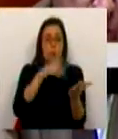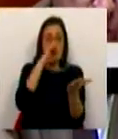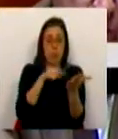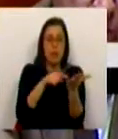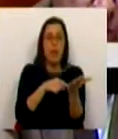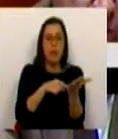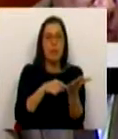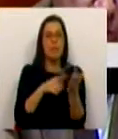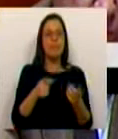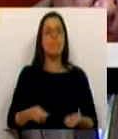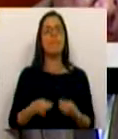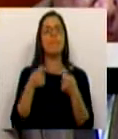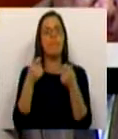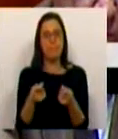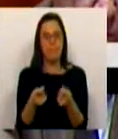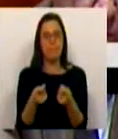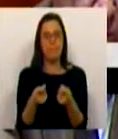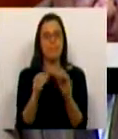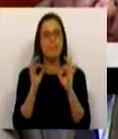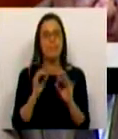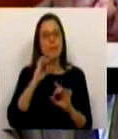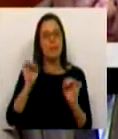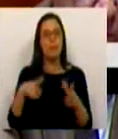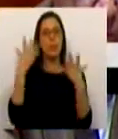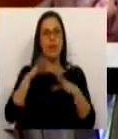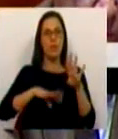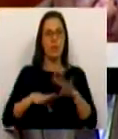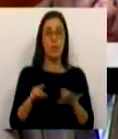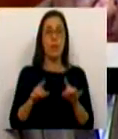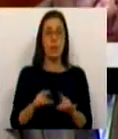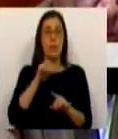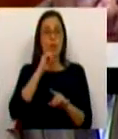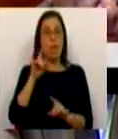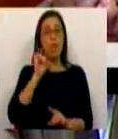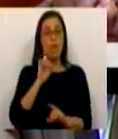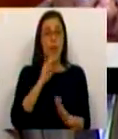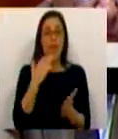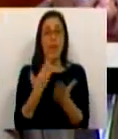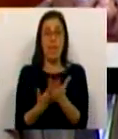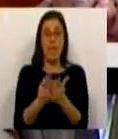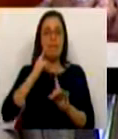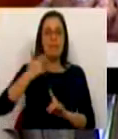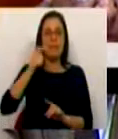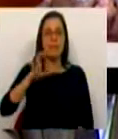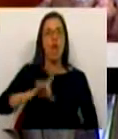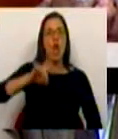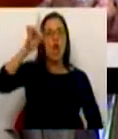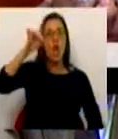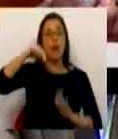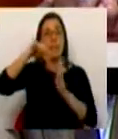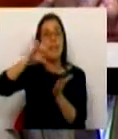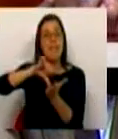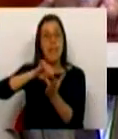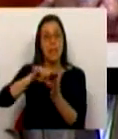Estado os investimentos que são absolutamente prioritários fazer para podermos valorizar, sobretudo na região norte e na região